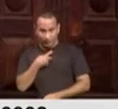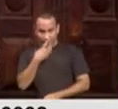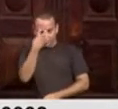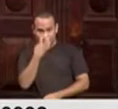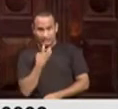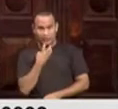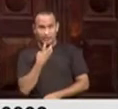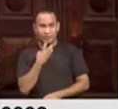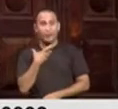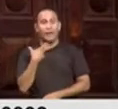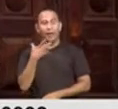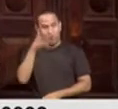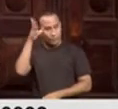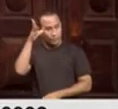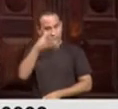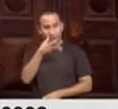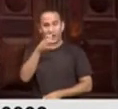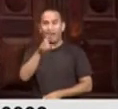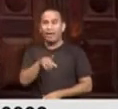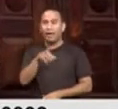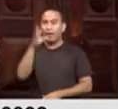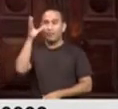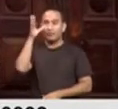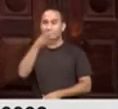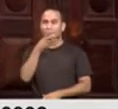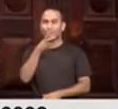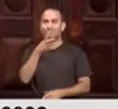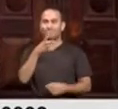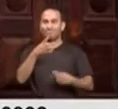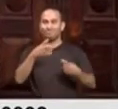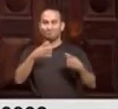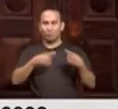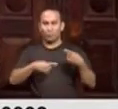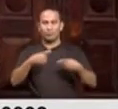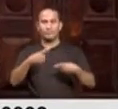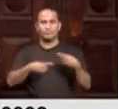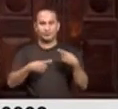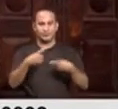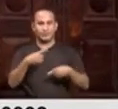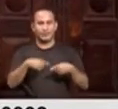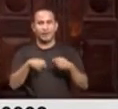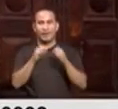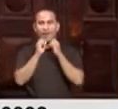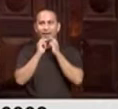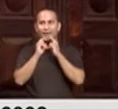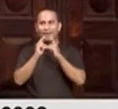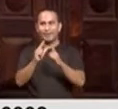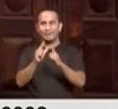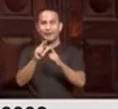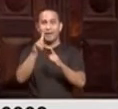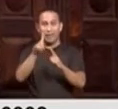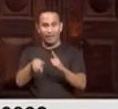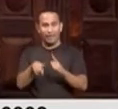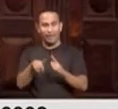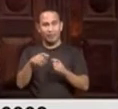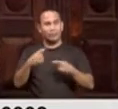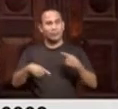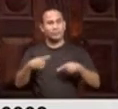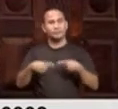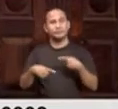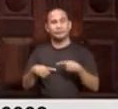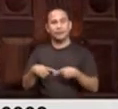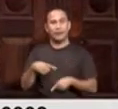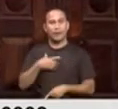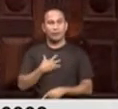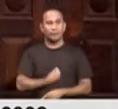aí esta decisão, ela é uma decisão política. Esta casa é uma casa política. Eu estava